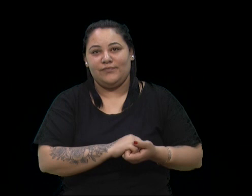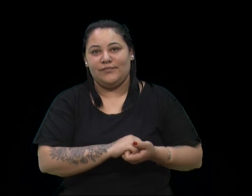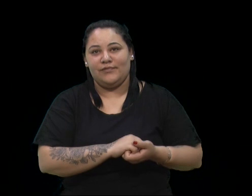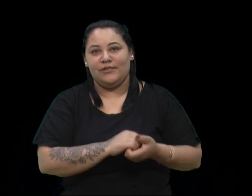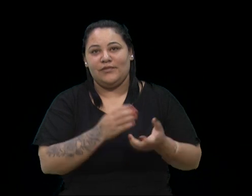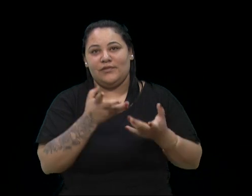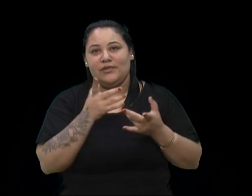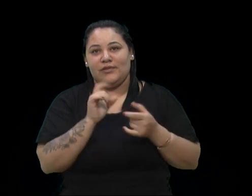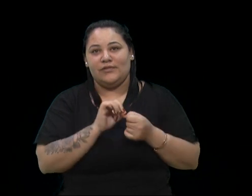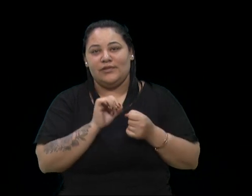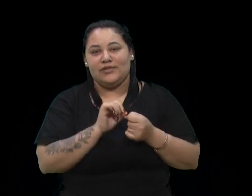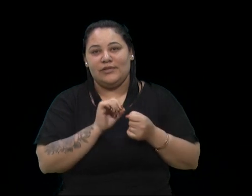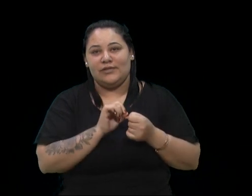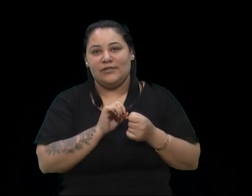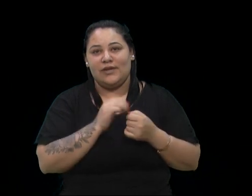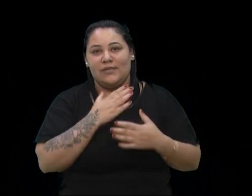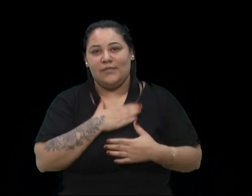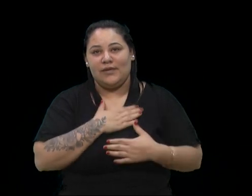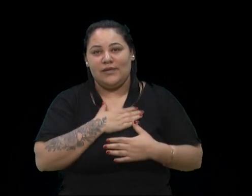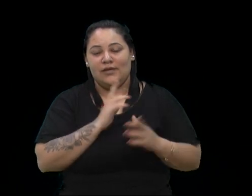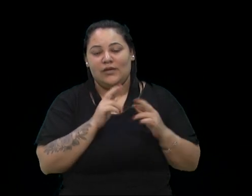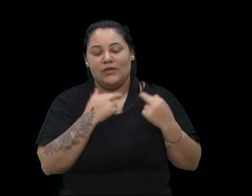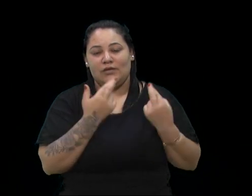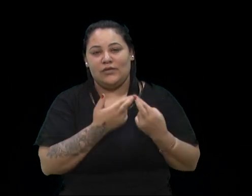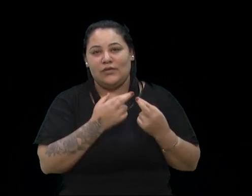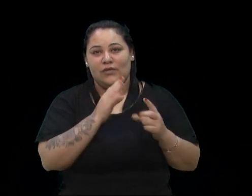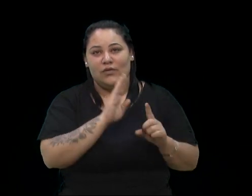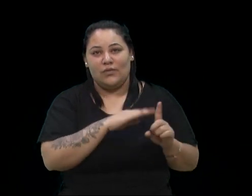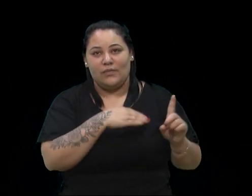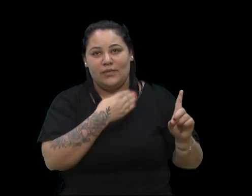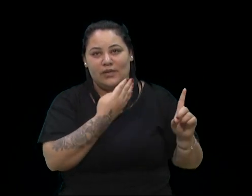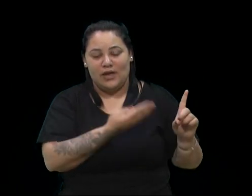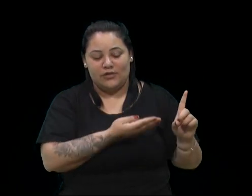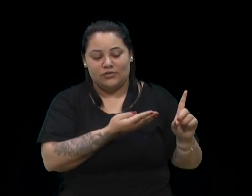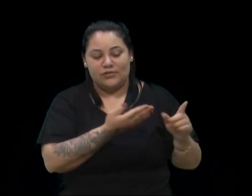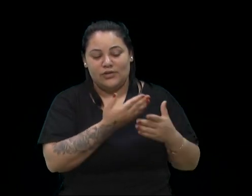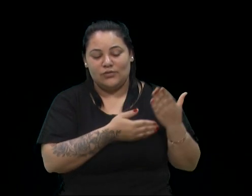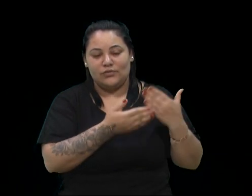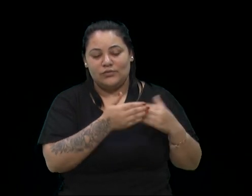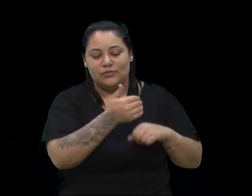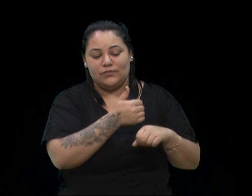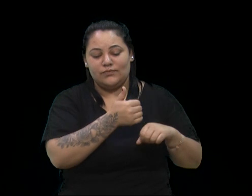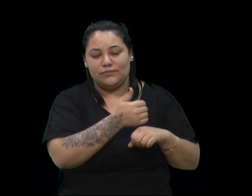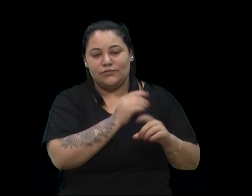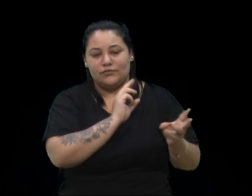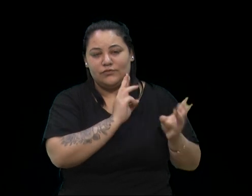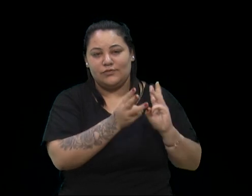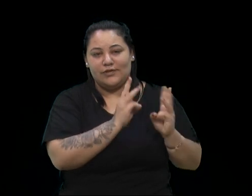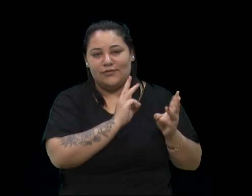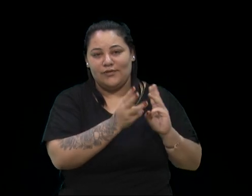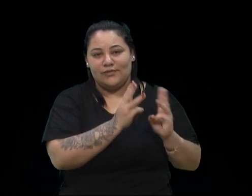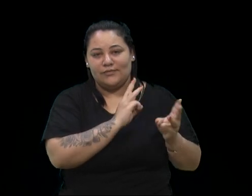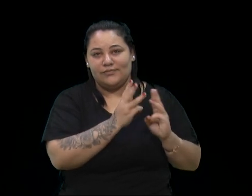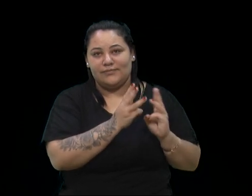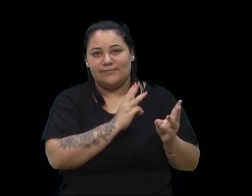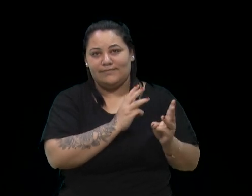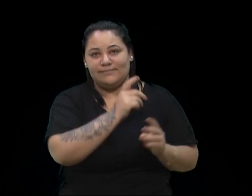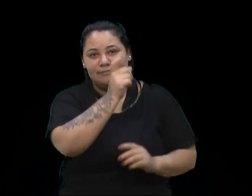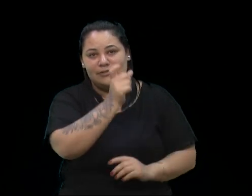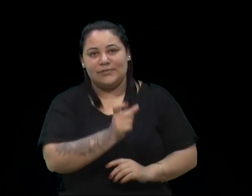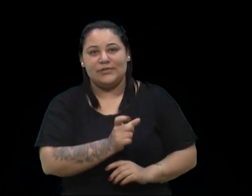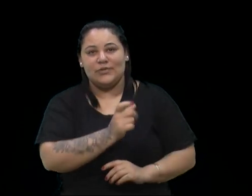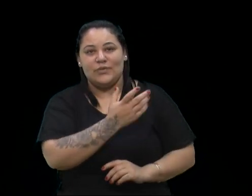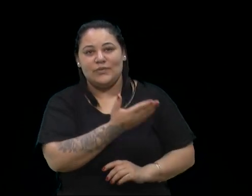pequeno expediente em homenagem realmente a todos os vazeiros de Caxias do Sul, na figura e na